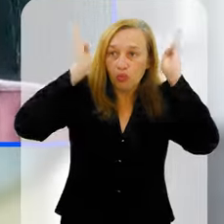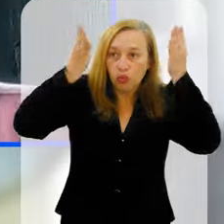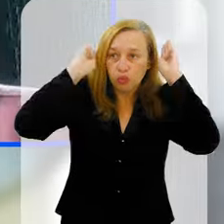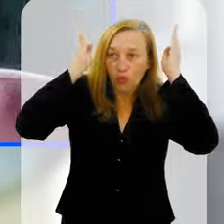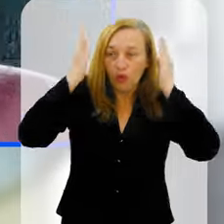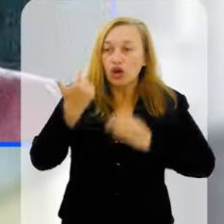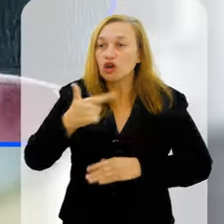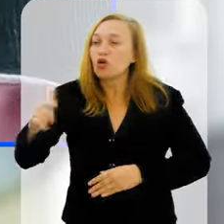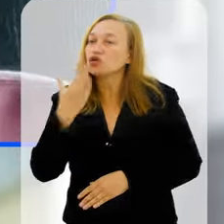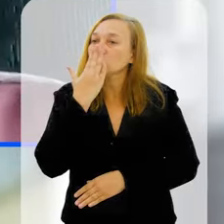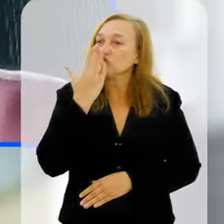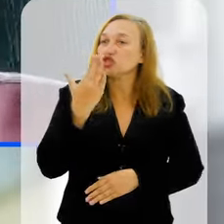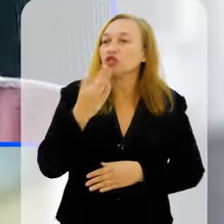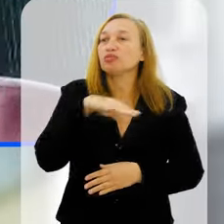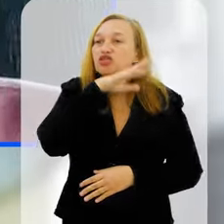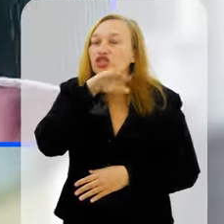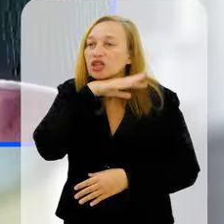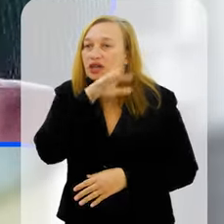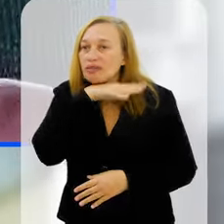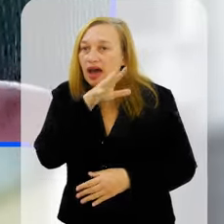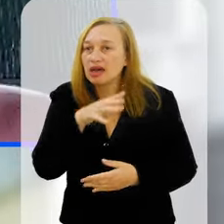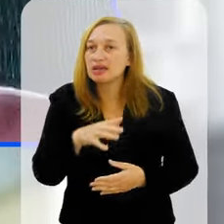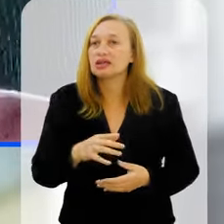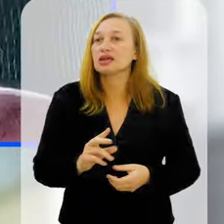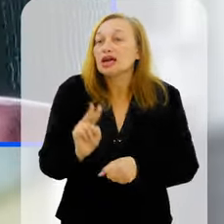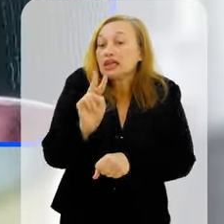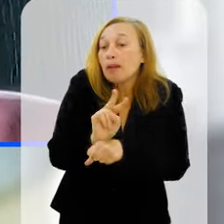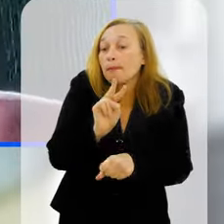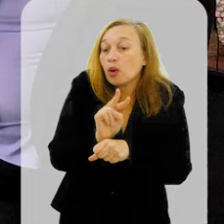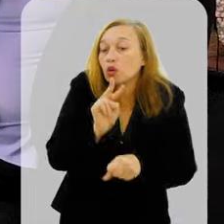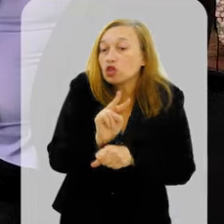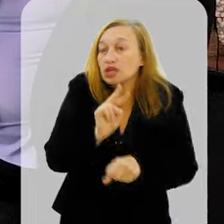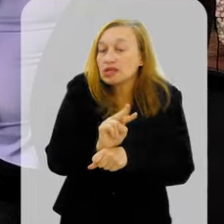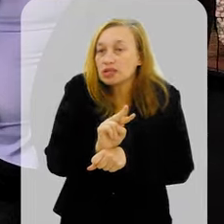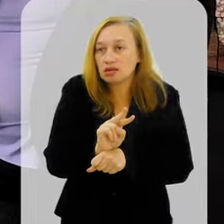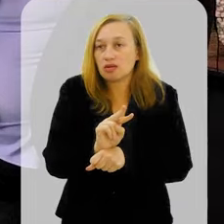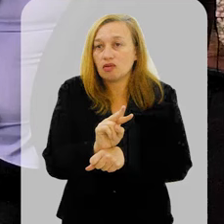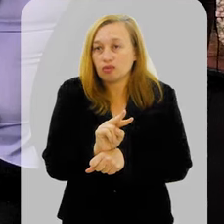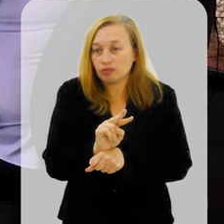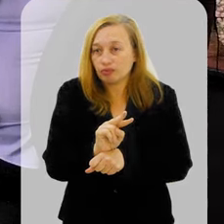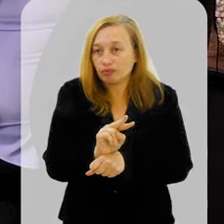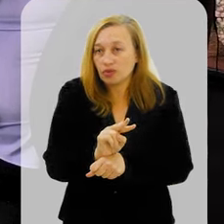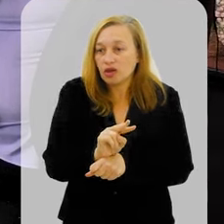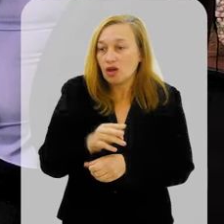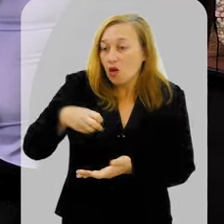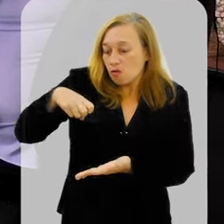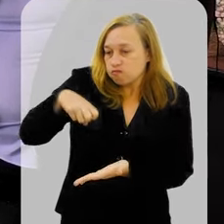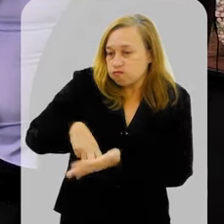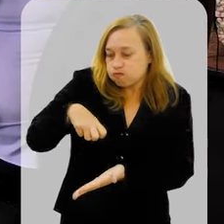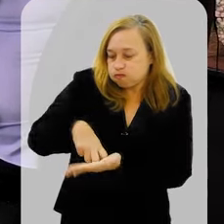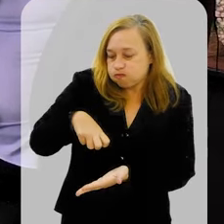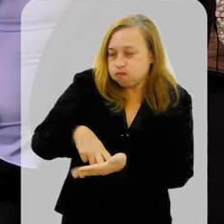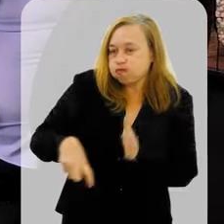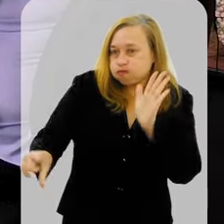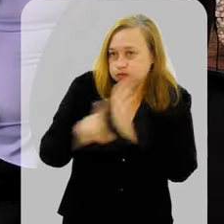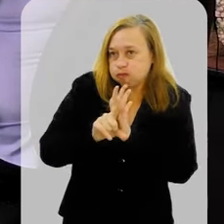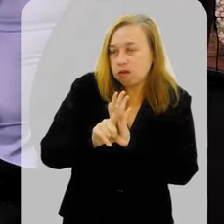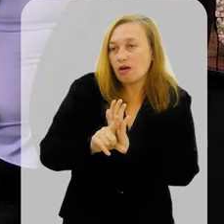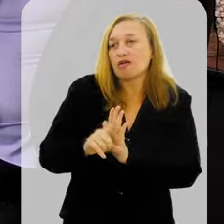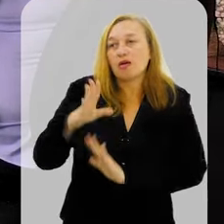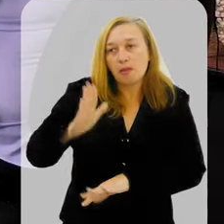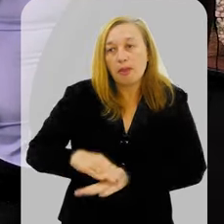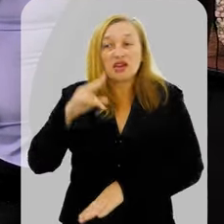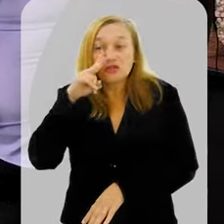equinos, muares e asininos, né? Nesta proteção. A proteção com sanção penal ela fica